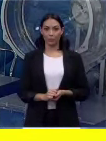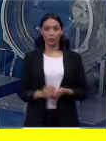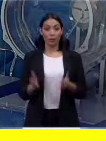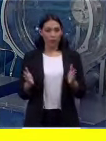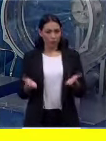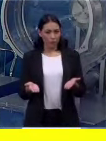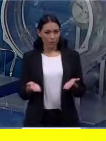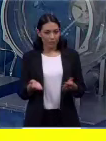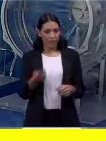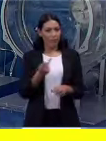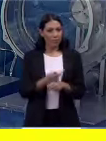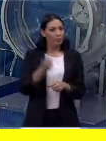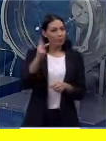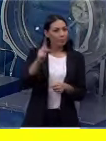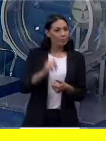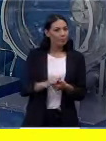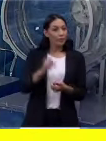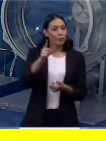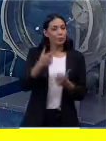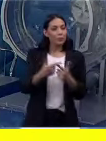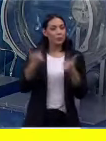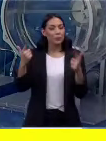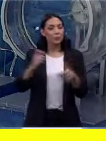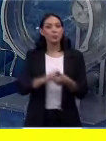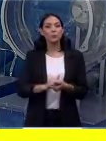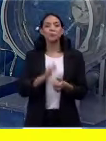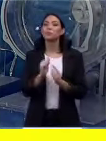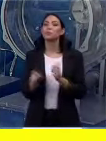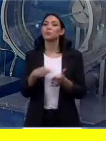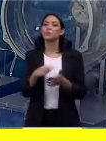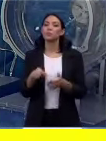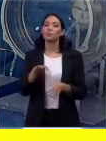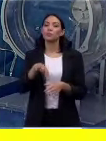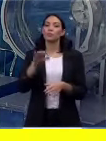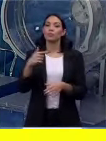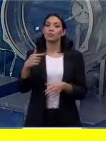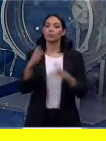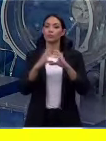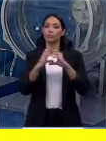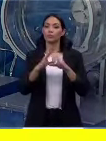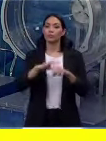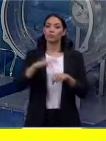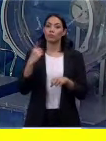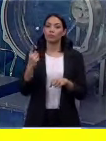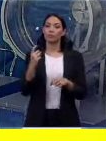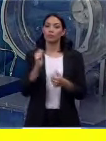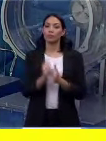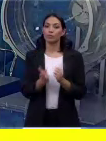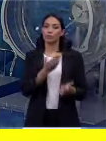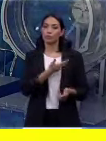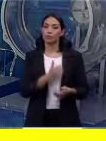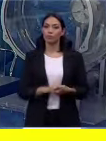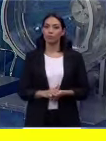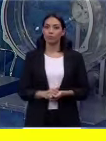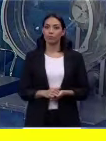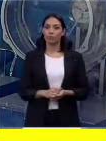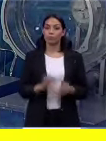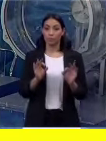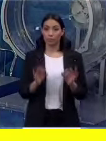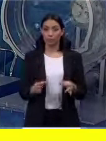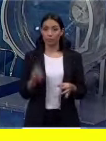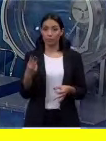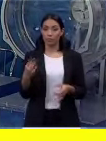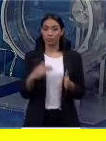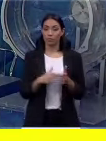prêmio sai. Será que você está com sorte? Na Time Mania são sorteados 7 números e um time do coração. Se você tiver de 3 a